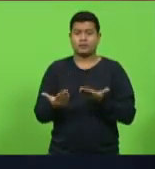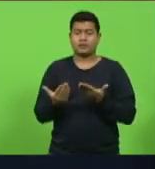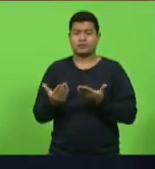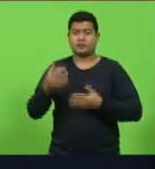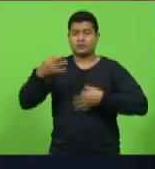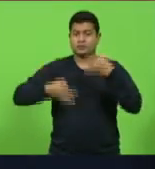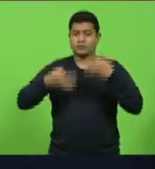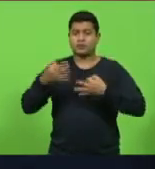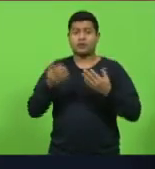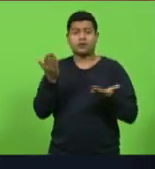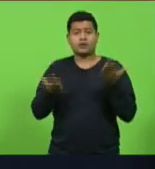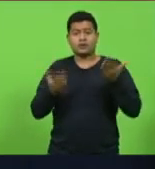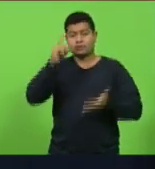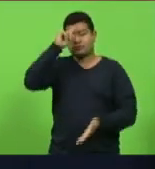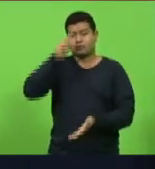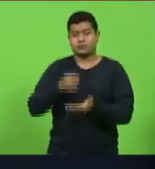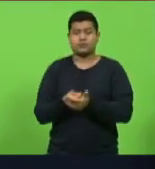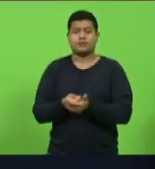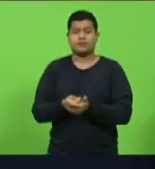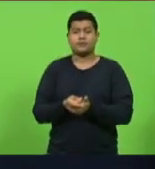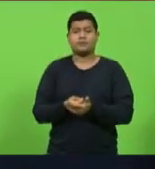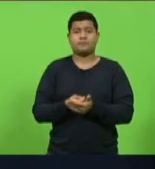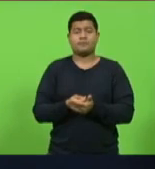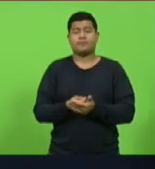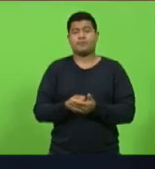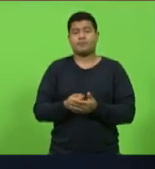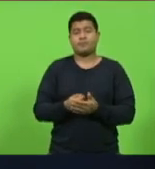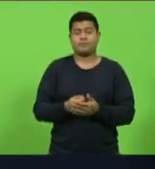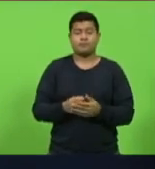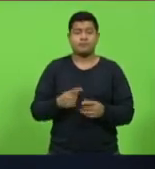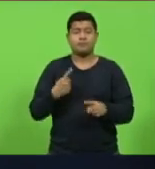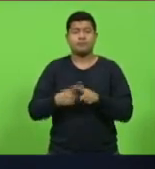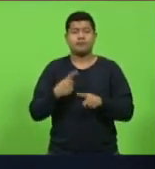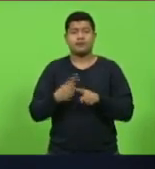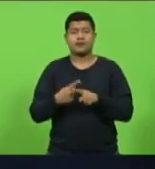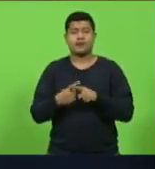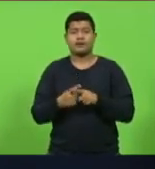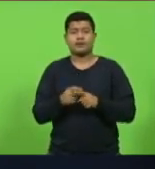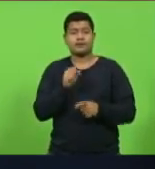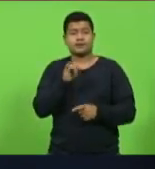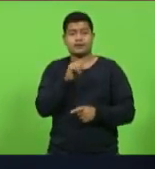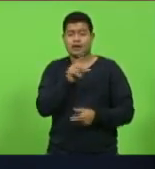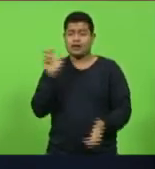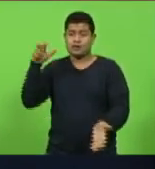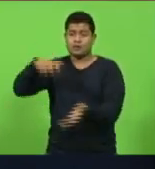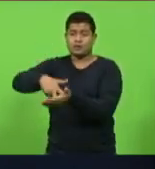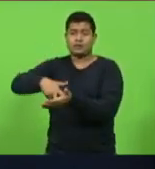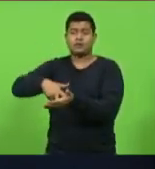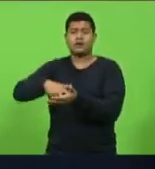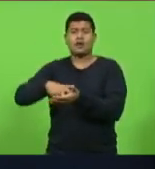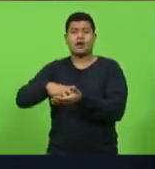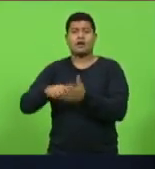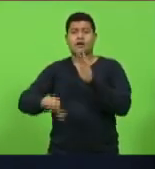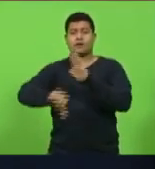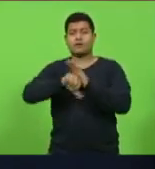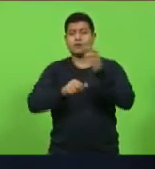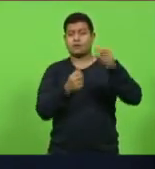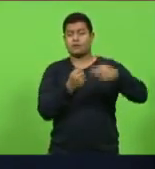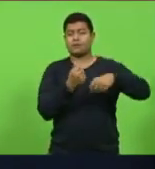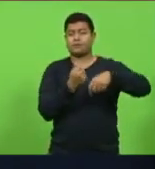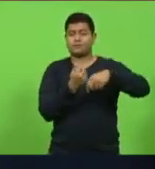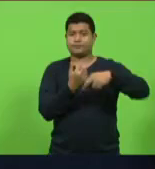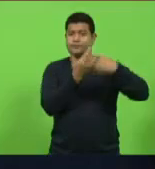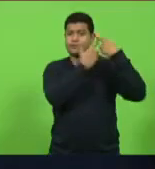o equilíbrio das decisões uma vez que a imputação de uma penalidade por crime de responsabilidade não pode ser